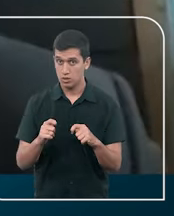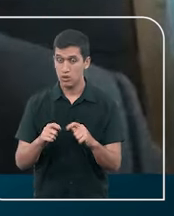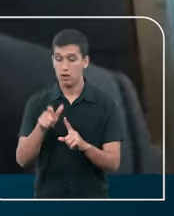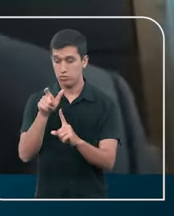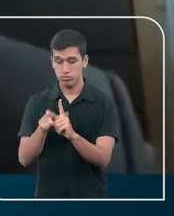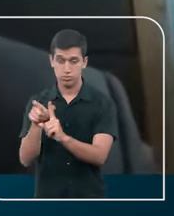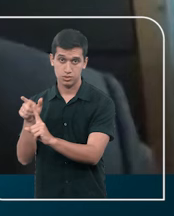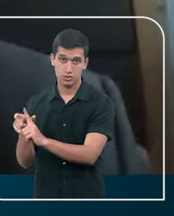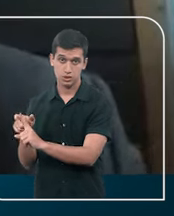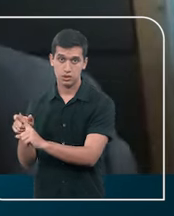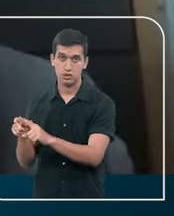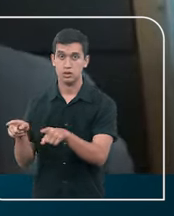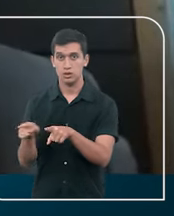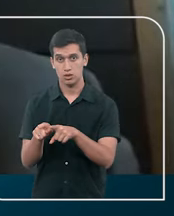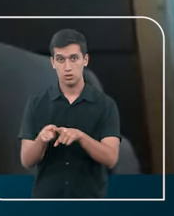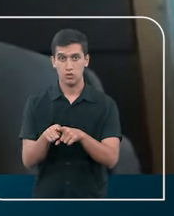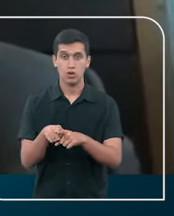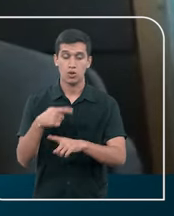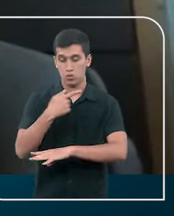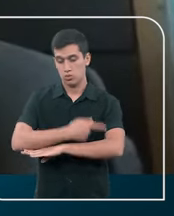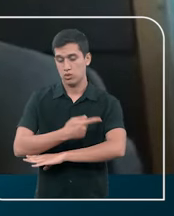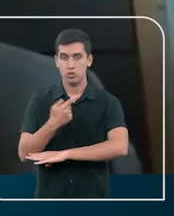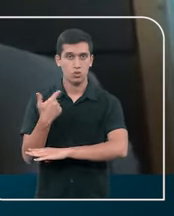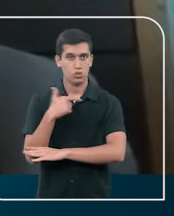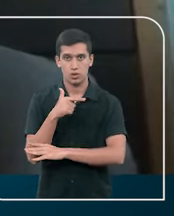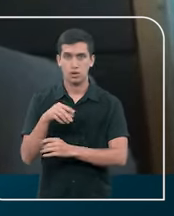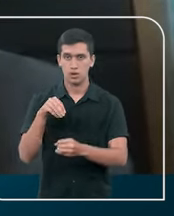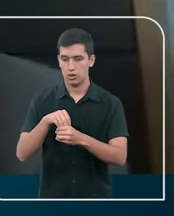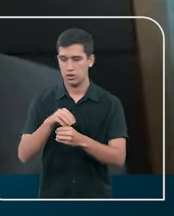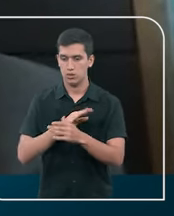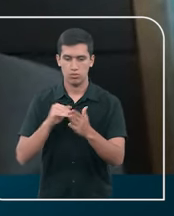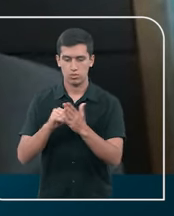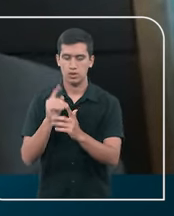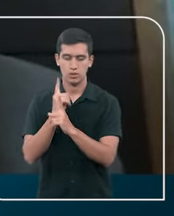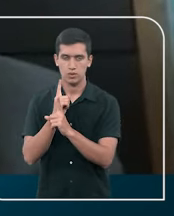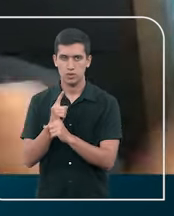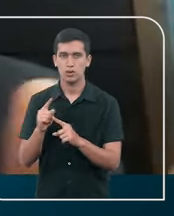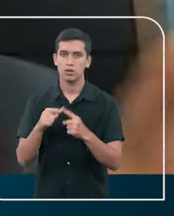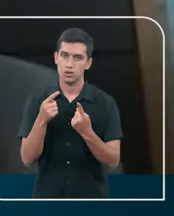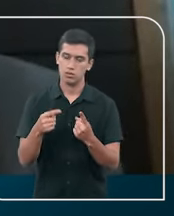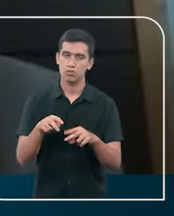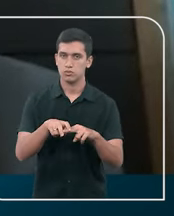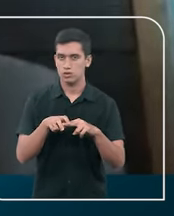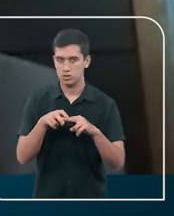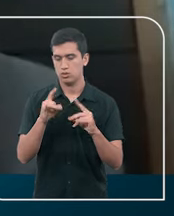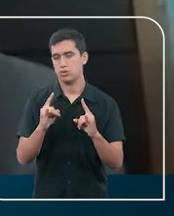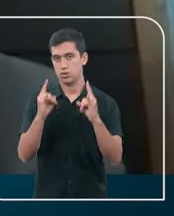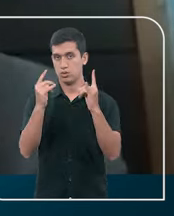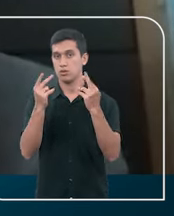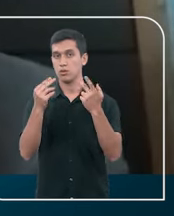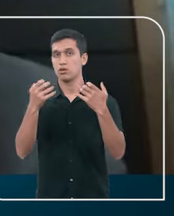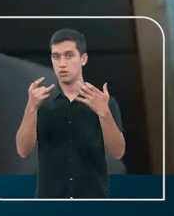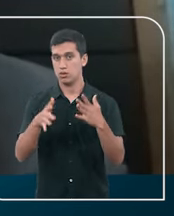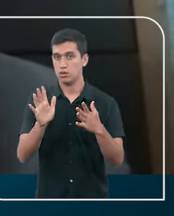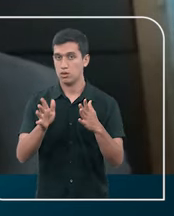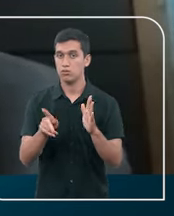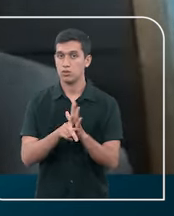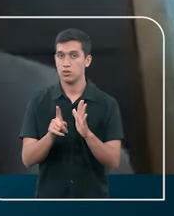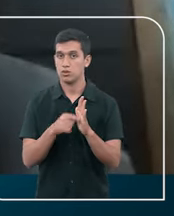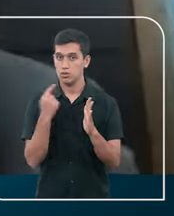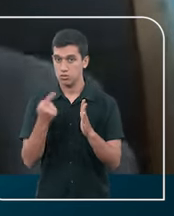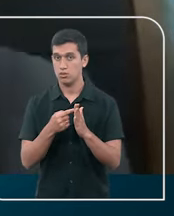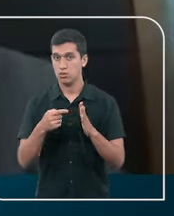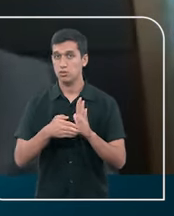condomínio não está no rol dos entes personificados portanto Condomínio eh como foi dito aí pela nossa apresentadora elente